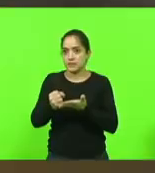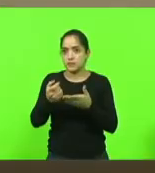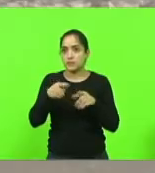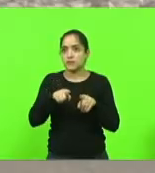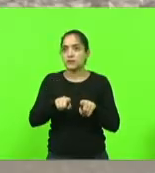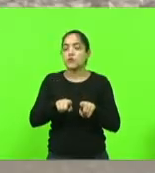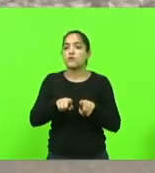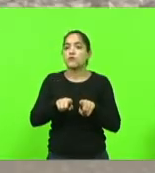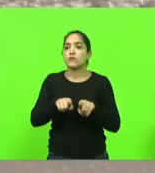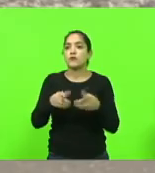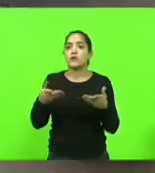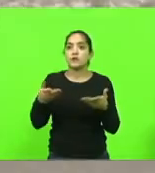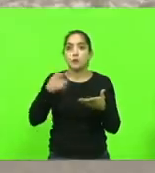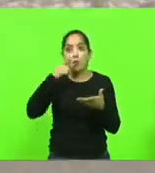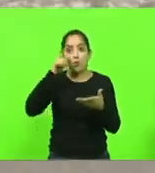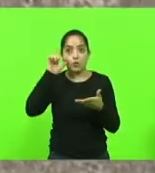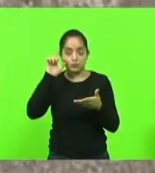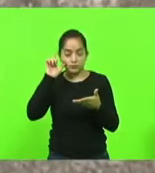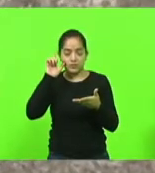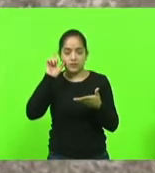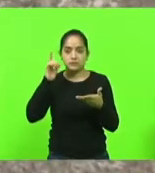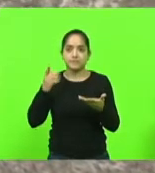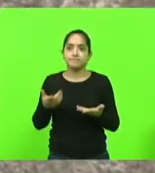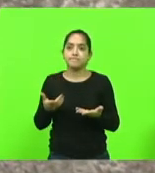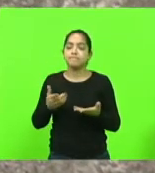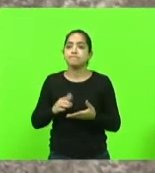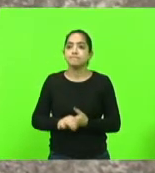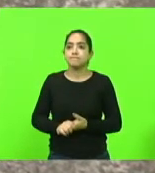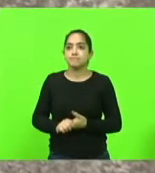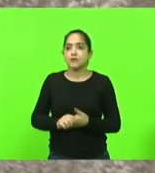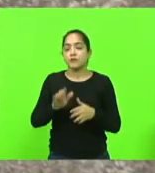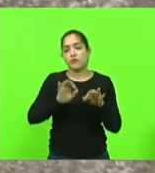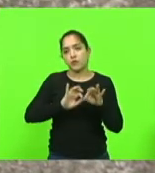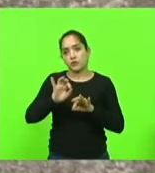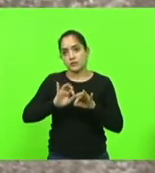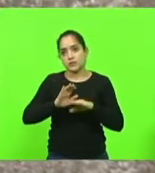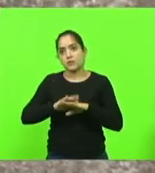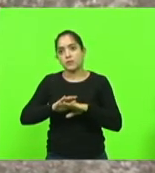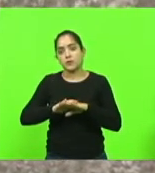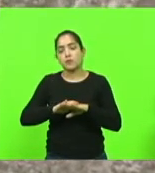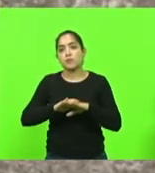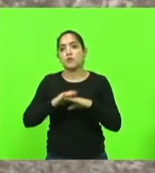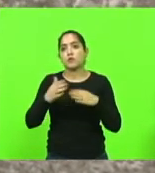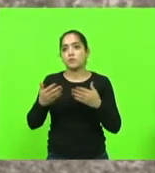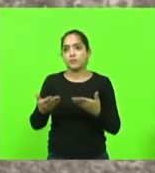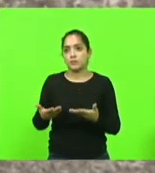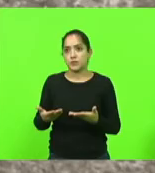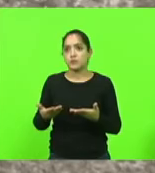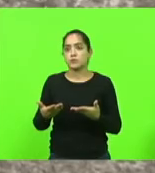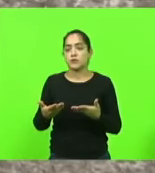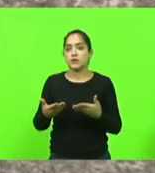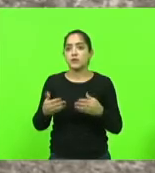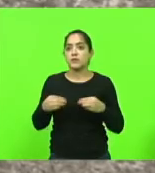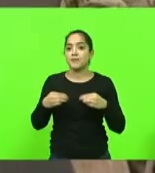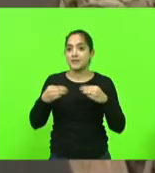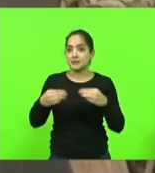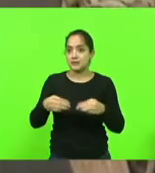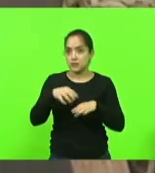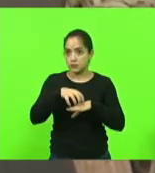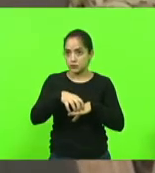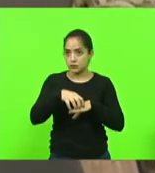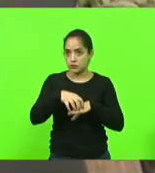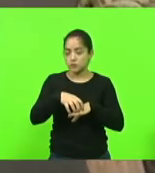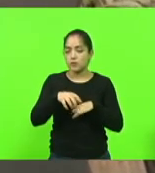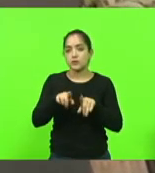na tarde de ontem, foi algo organizado pelo próprio Ministério dos Transportes, e, de pronto, o